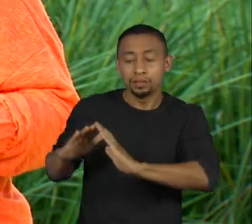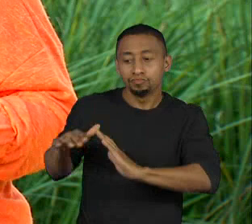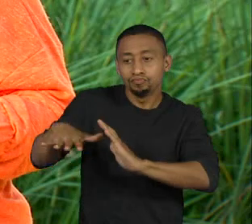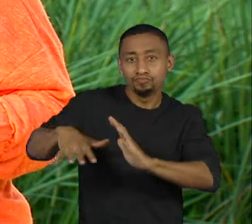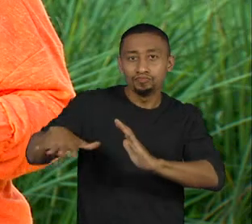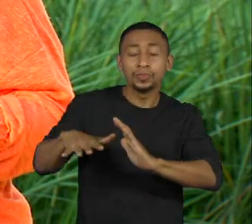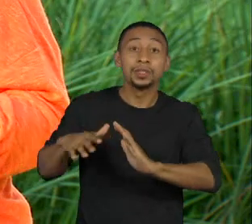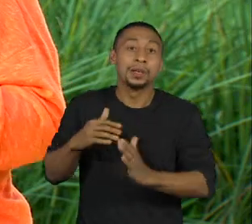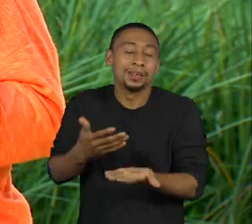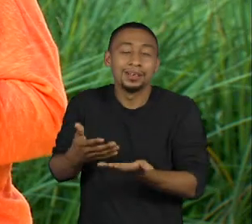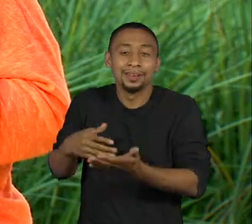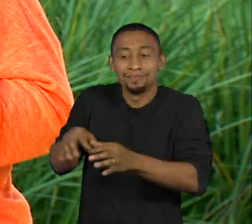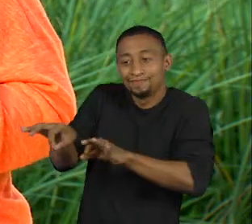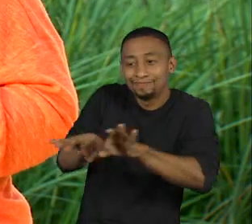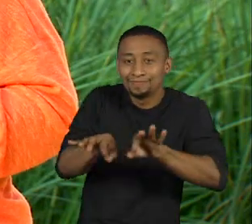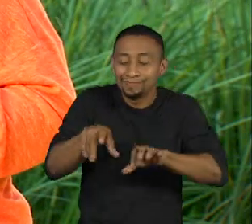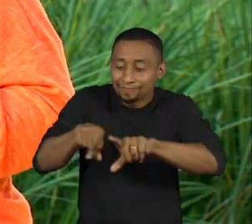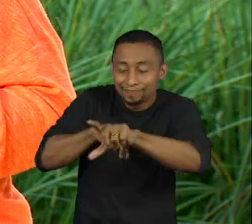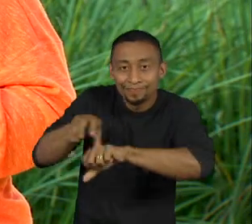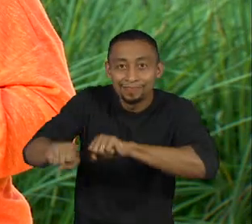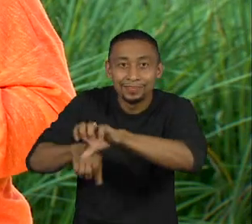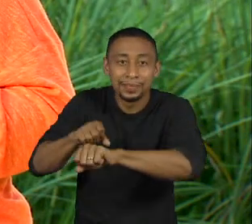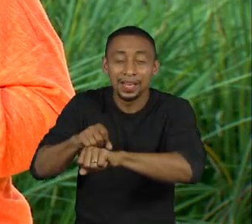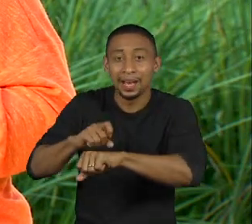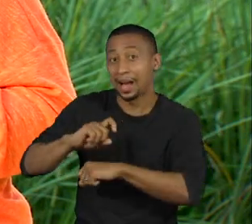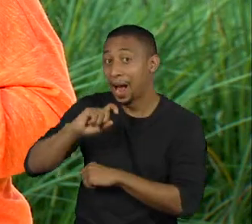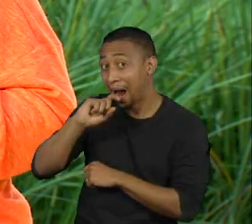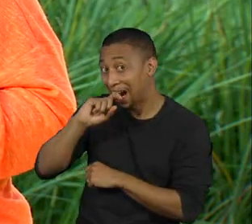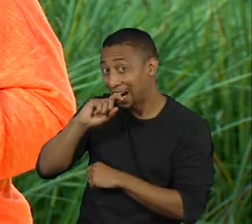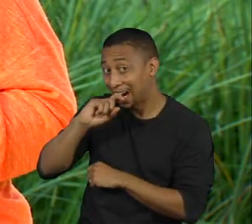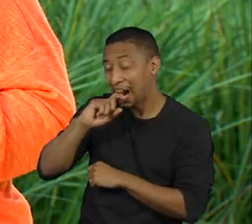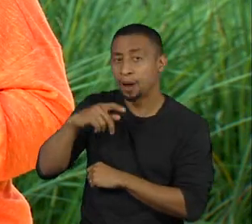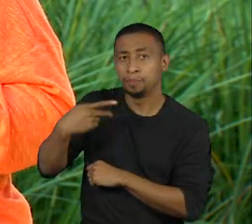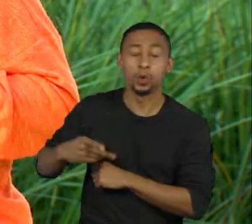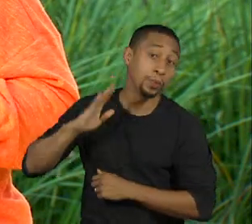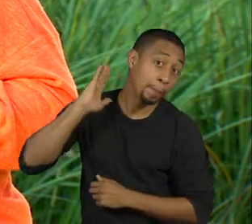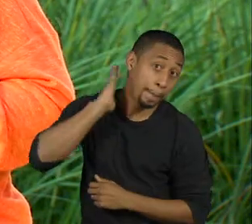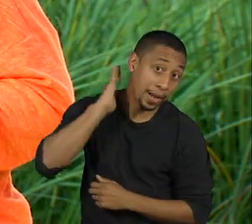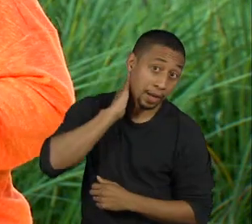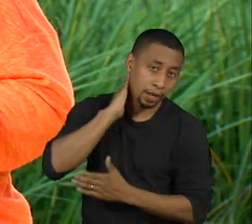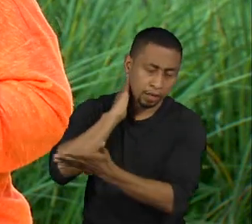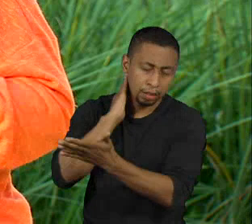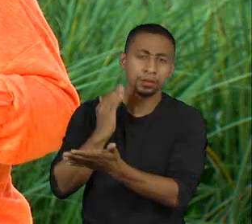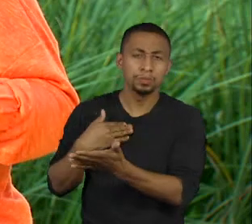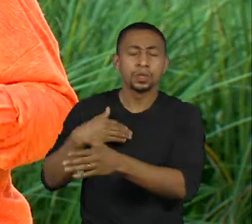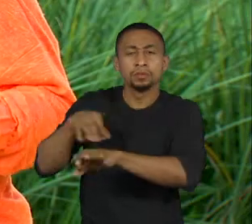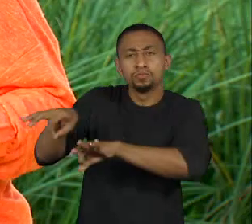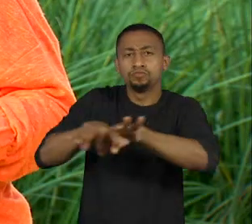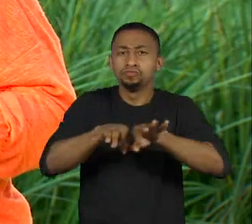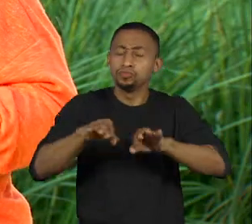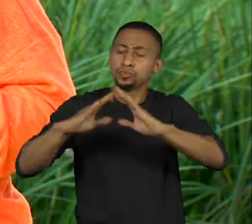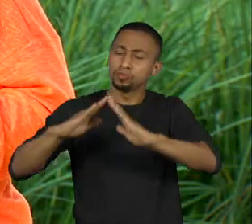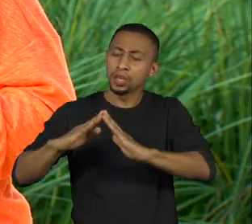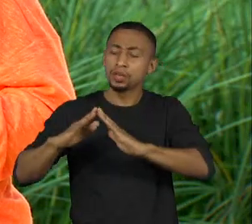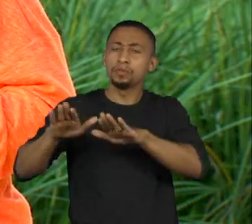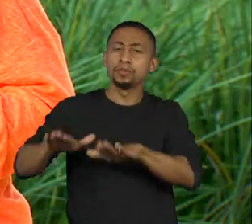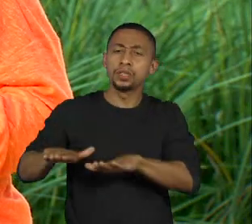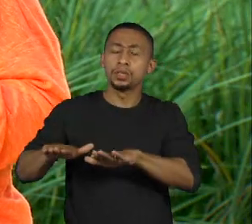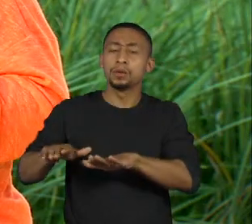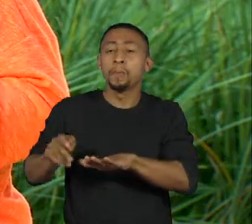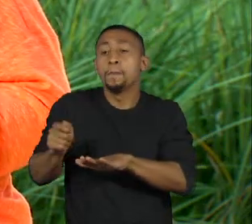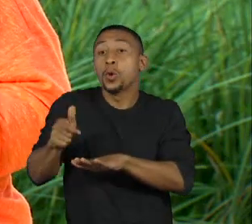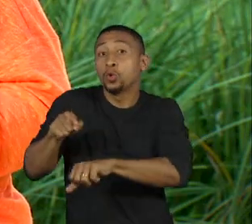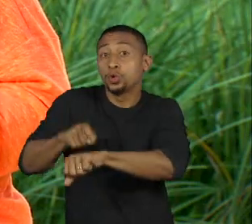do Pará. Para coletar os frutos da árvore nativa da Amazônia, eles fazem moradias temporárias na mata.